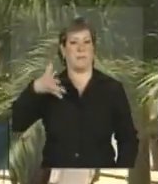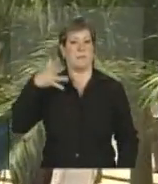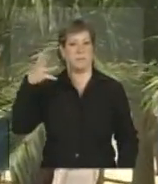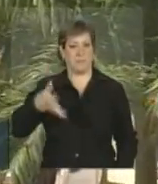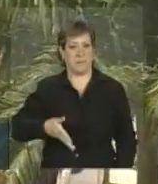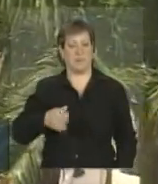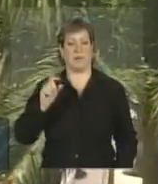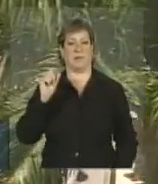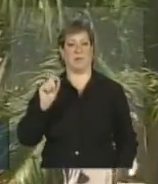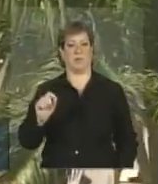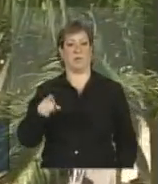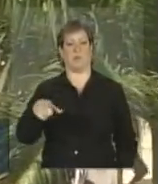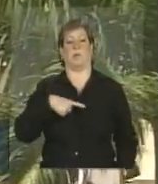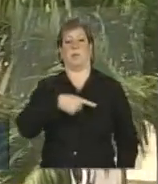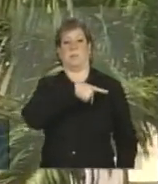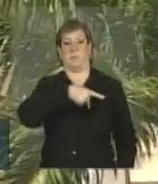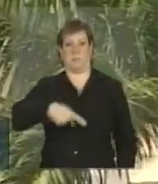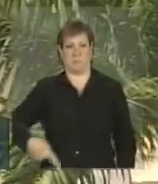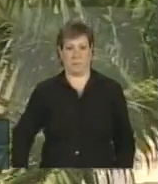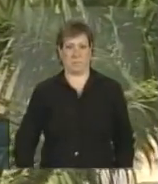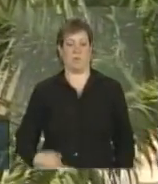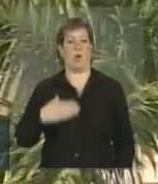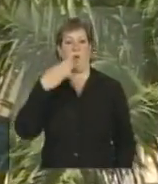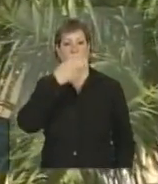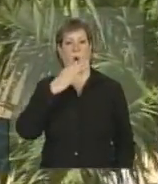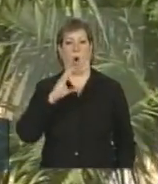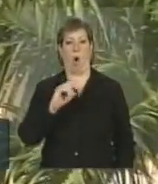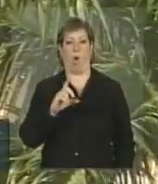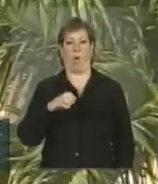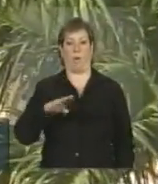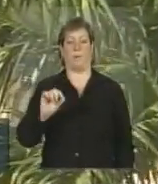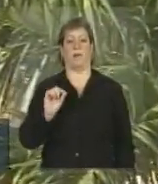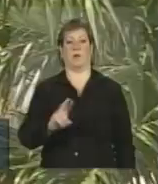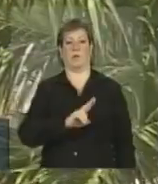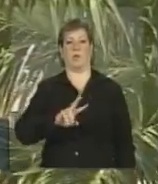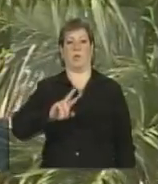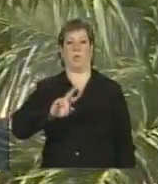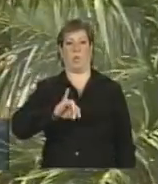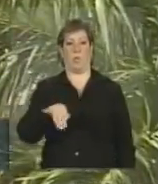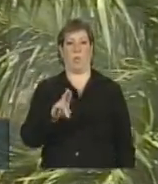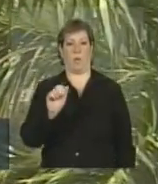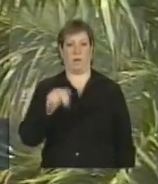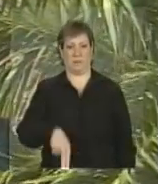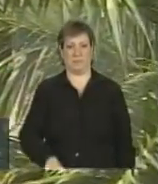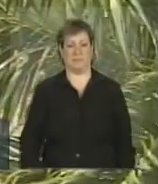do anfitrião, o presidente colombiano, Juan Manuel Santos.